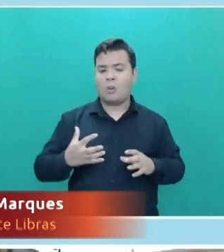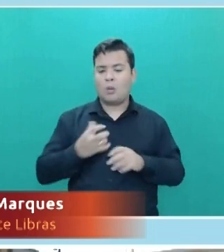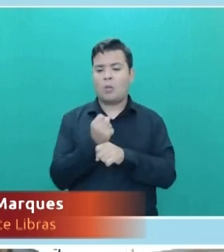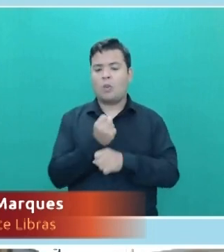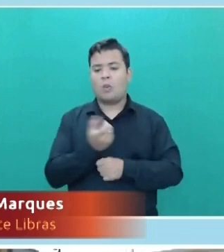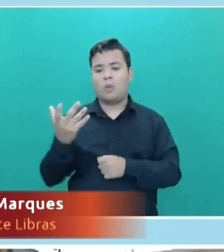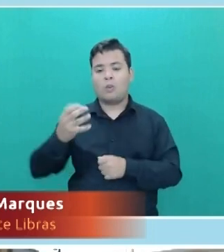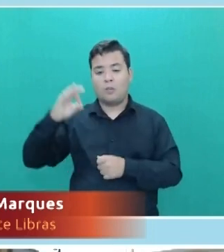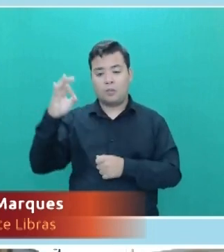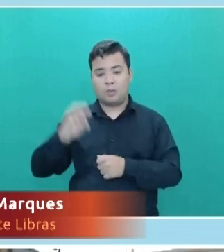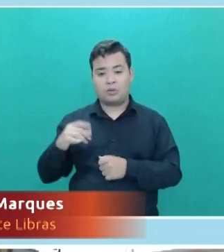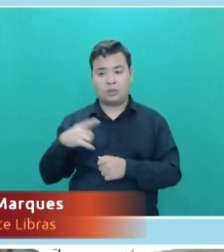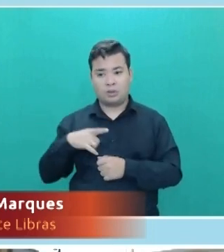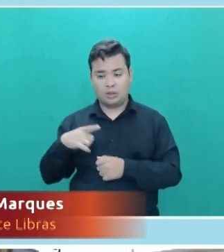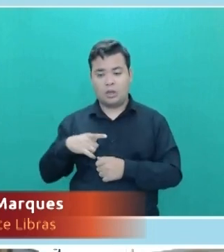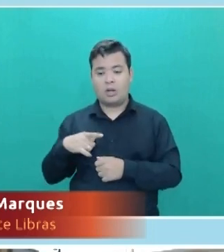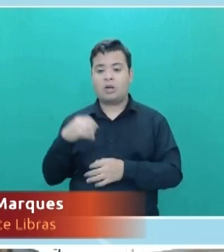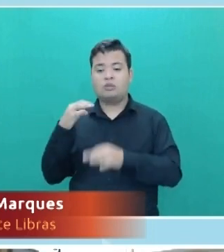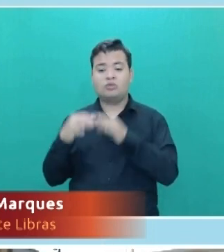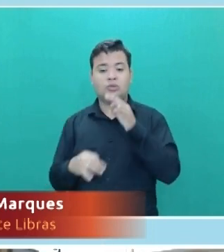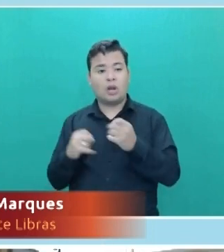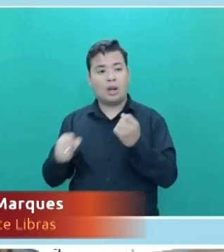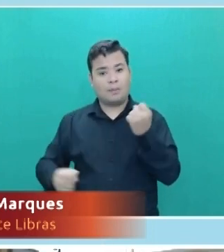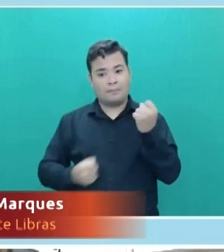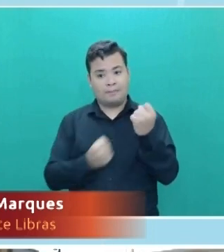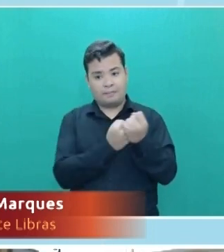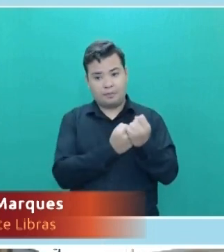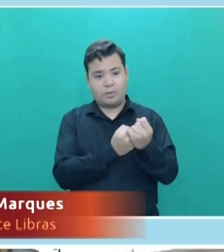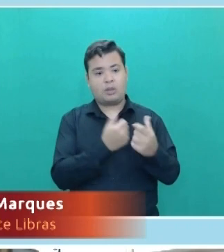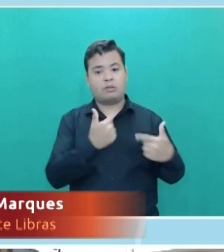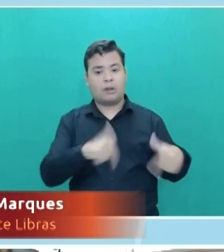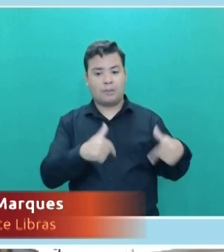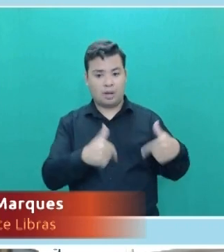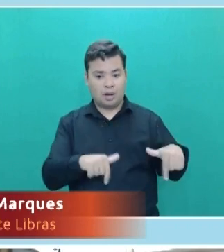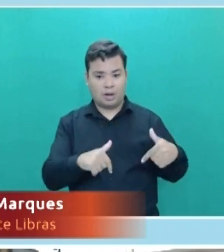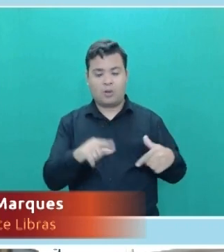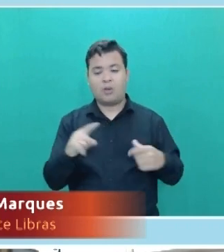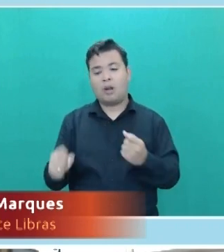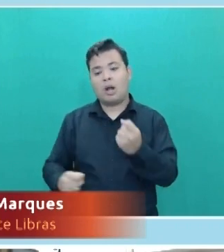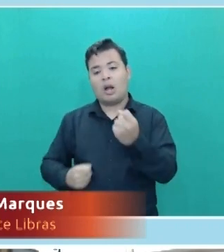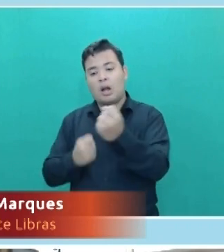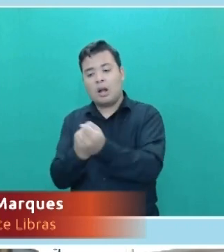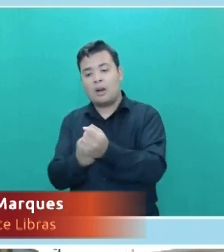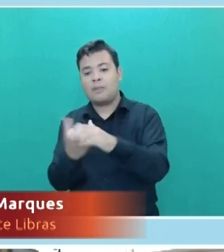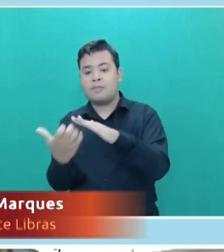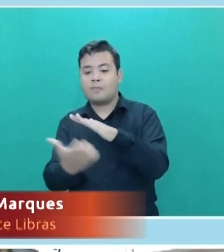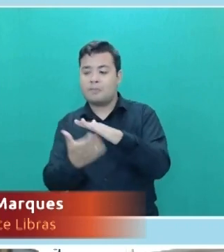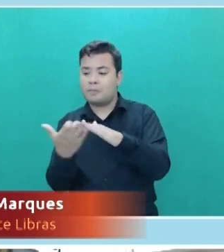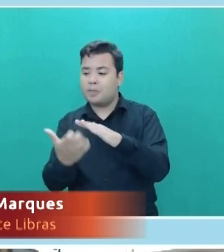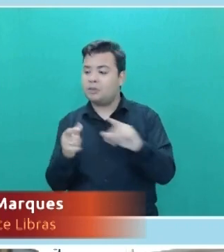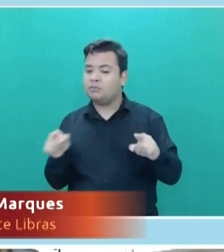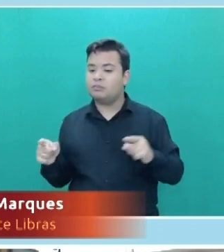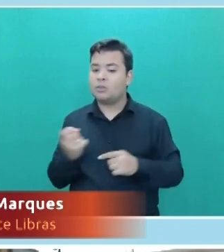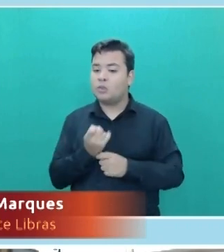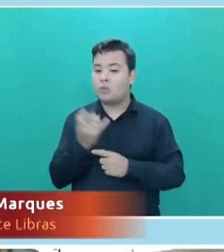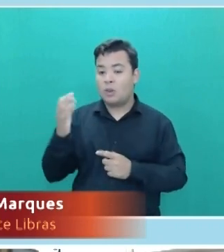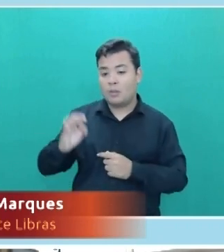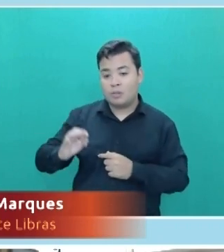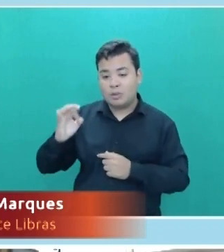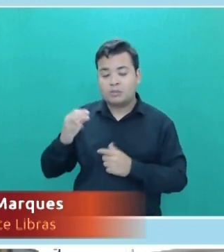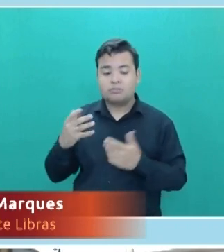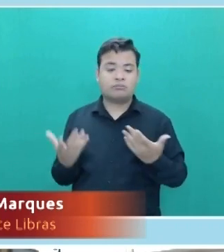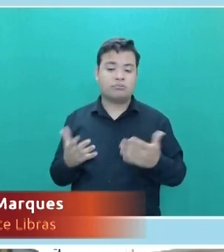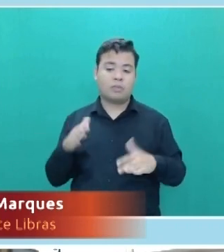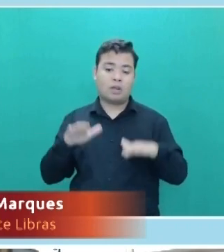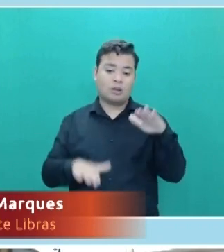são julgadas favoravelmente ao trabalhador, outros tantos por cento favoravelmente ao empregador. Isso aí vai depender muito